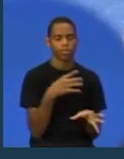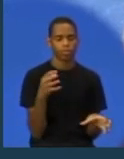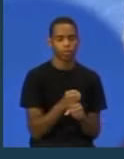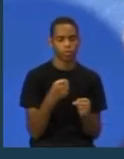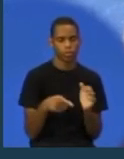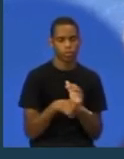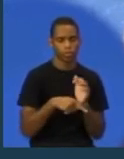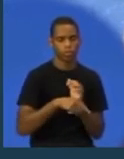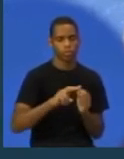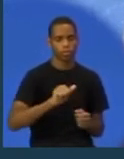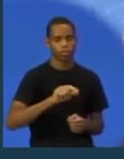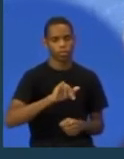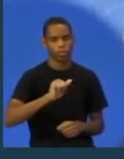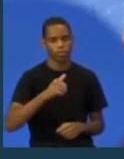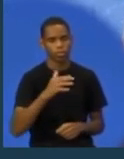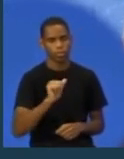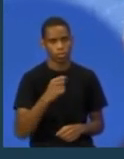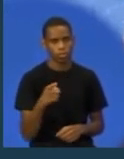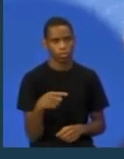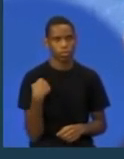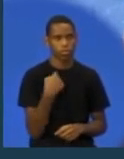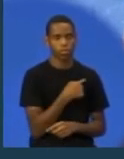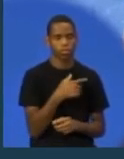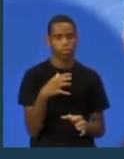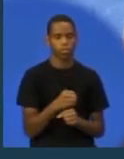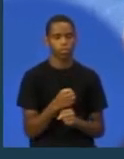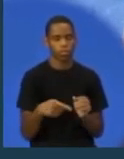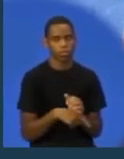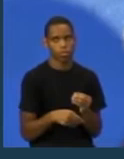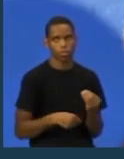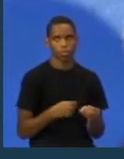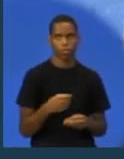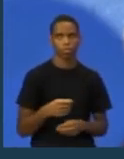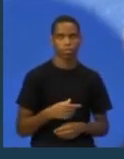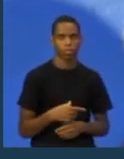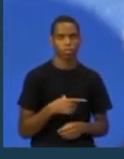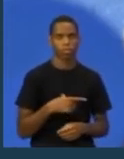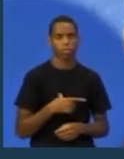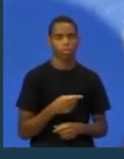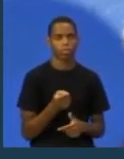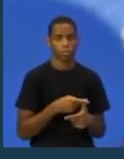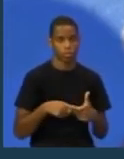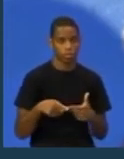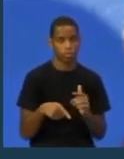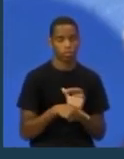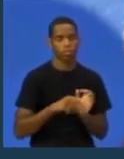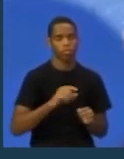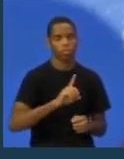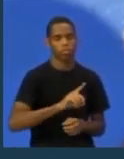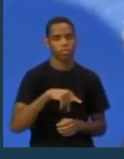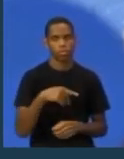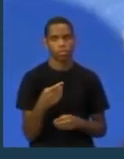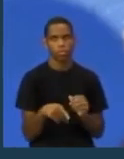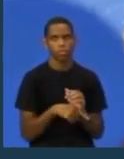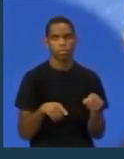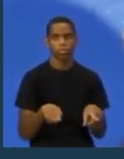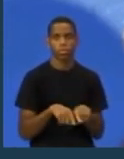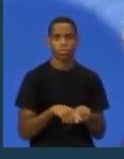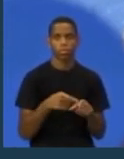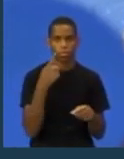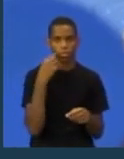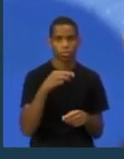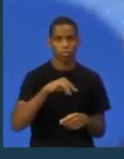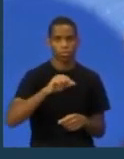calculamos o coeficiente de variação? Nós dividimos o valor de desvio padrão, pela